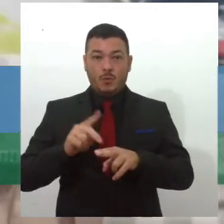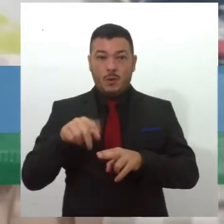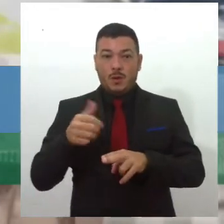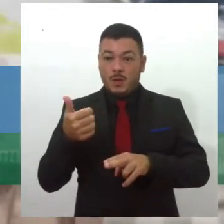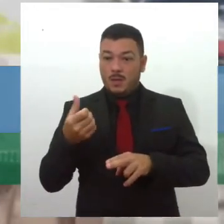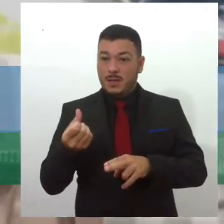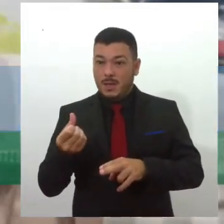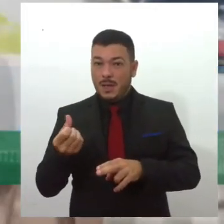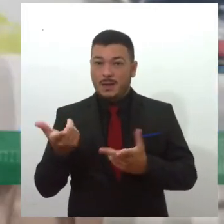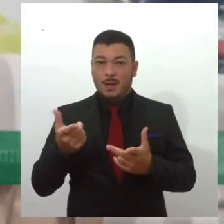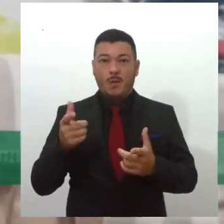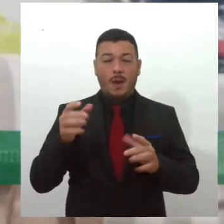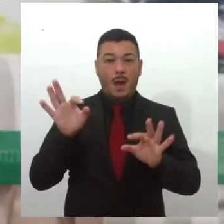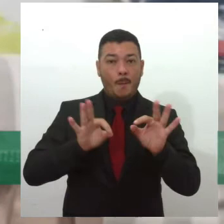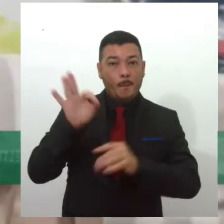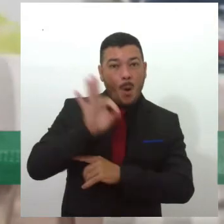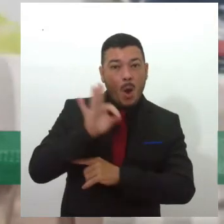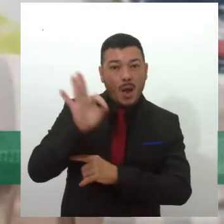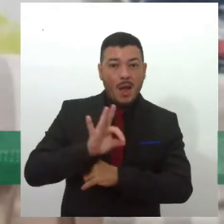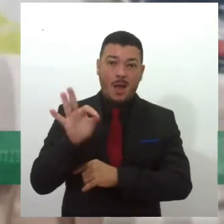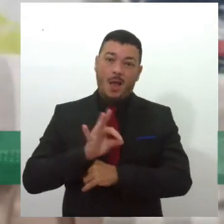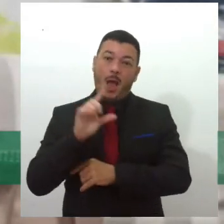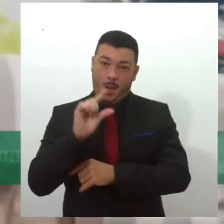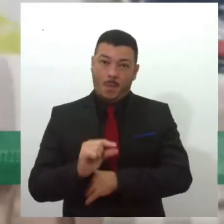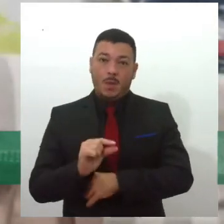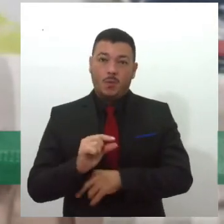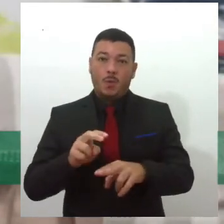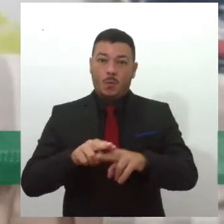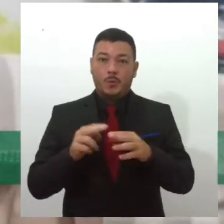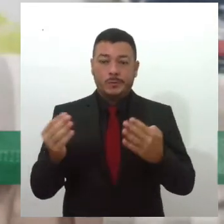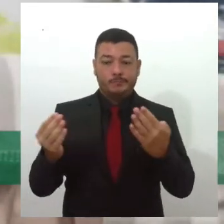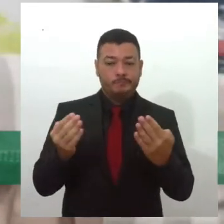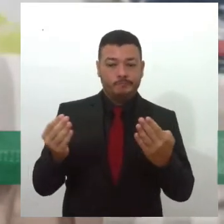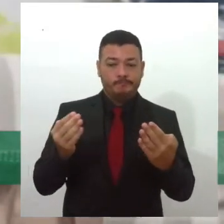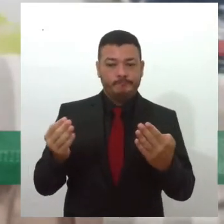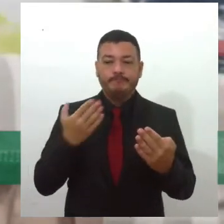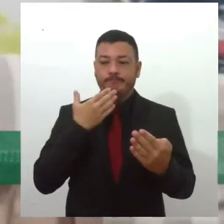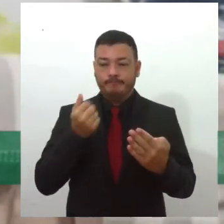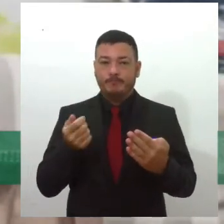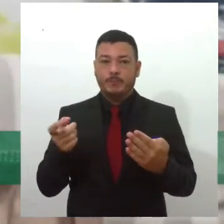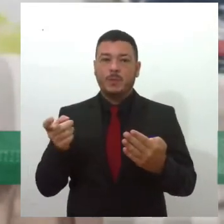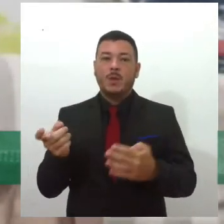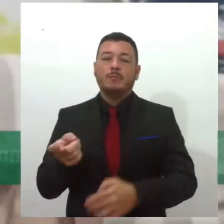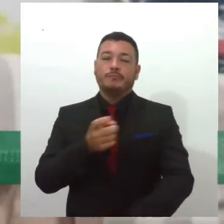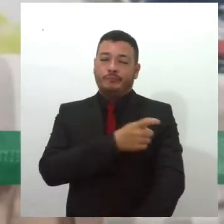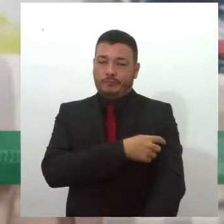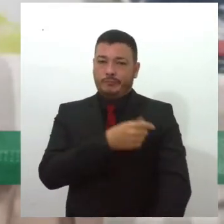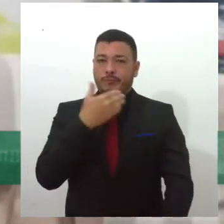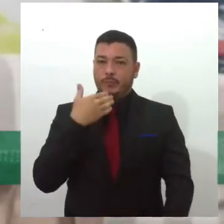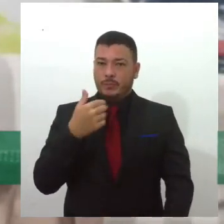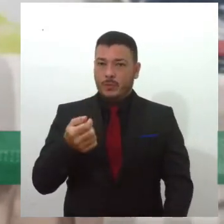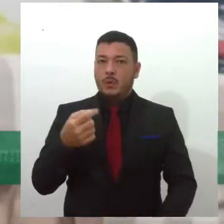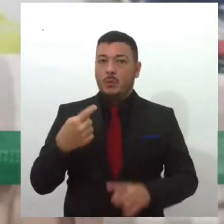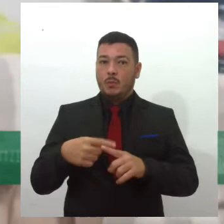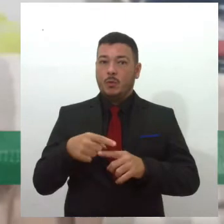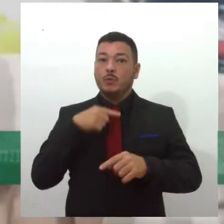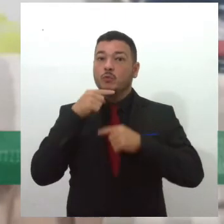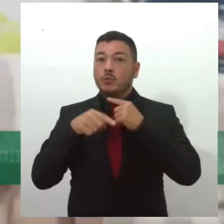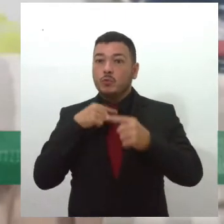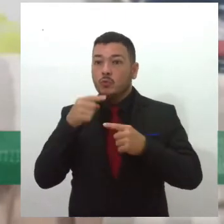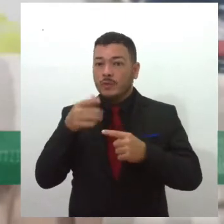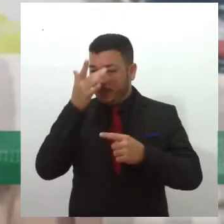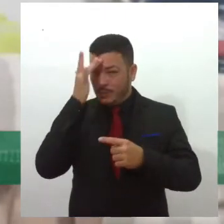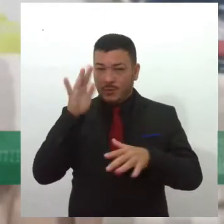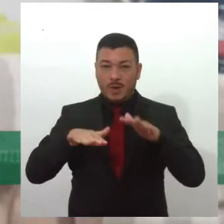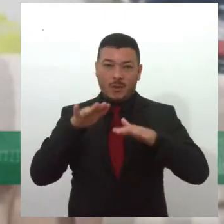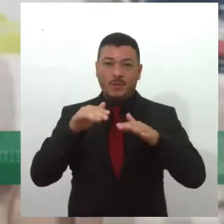mil. Então, a dúvida do benefício da vacina é muito superior aos riscos.